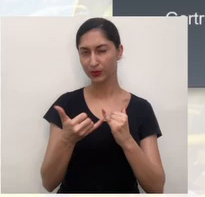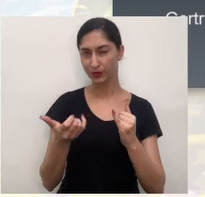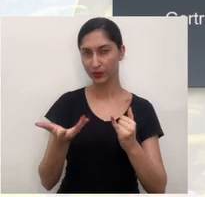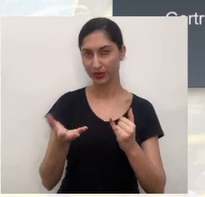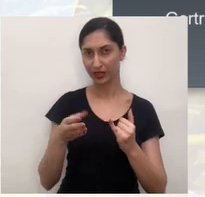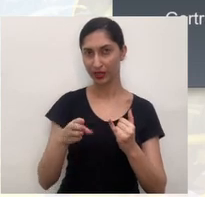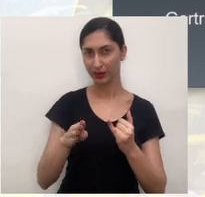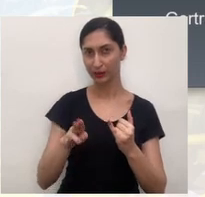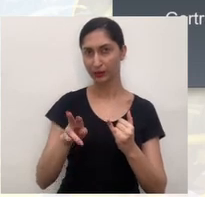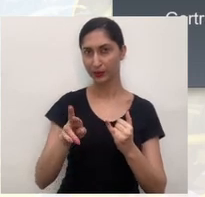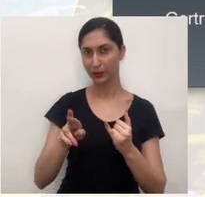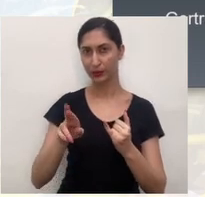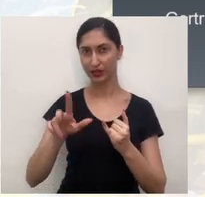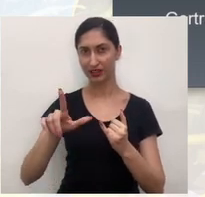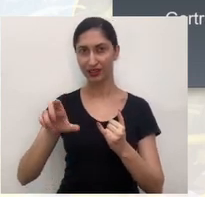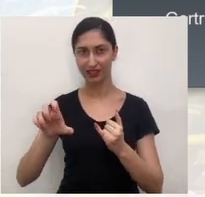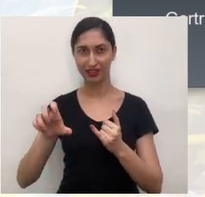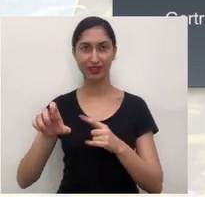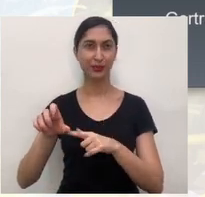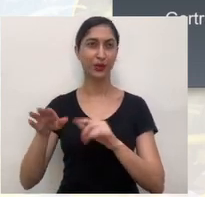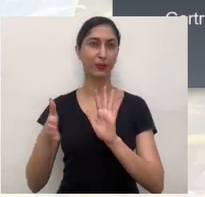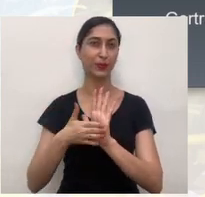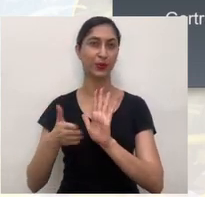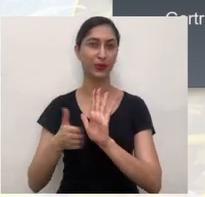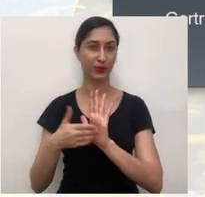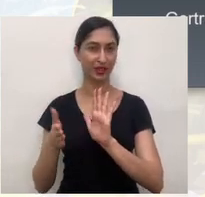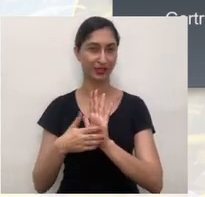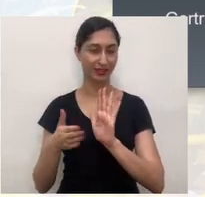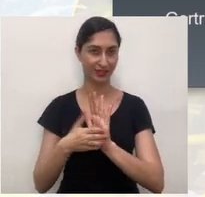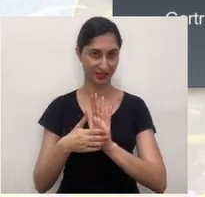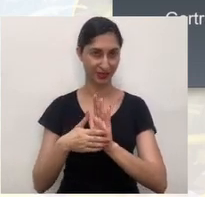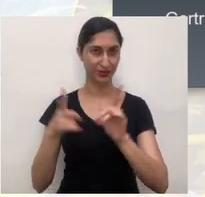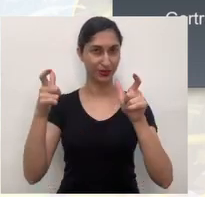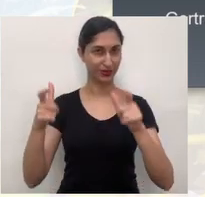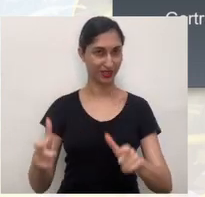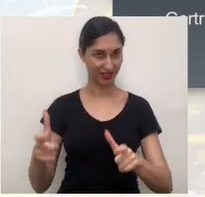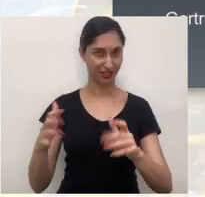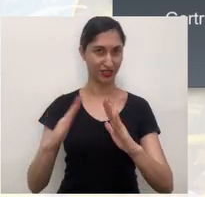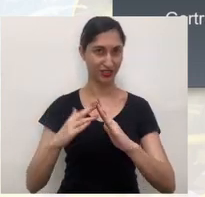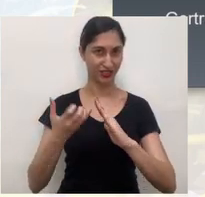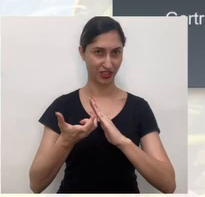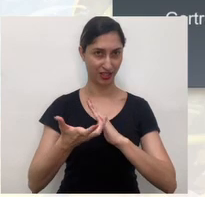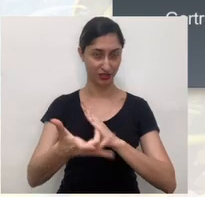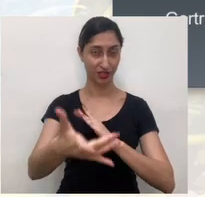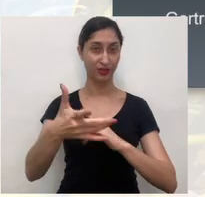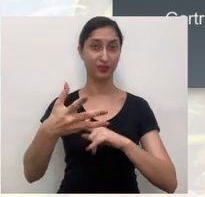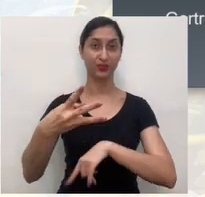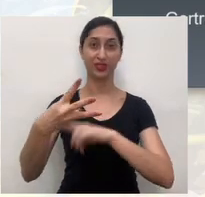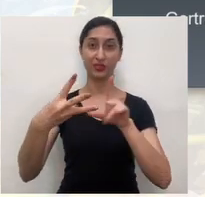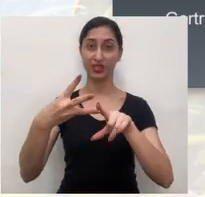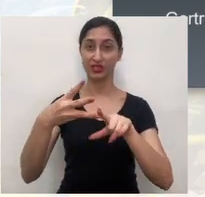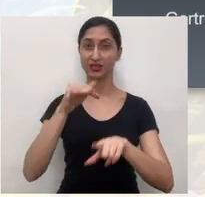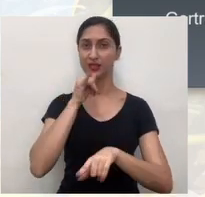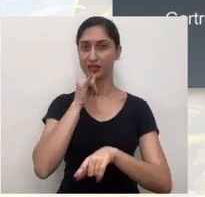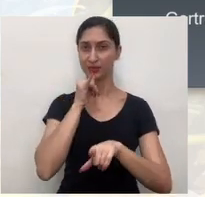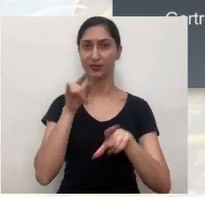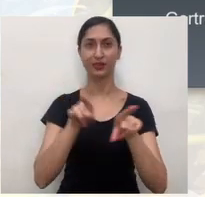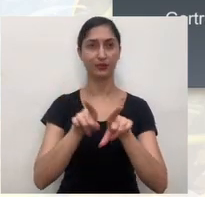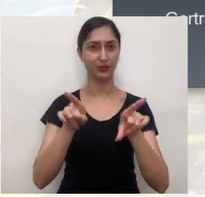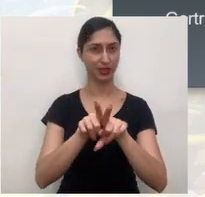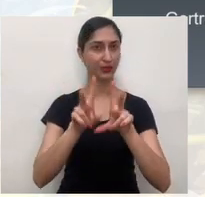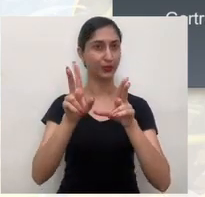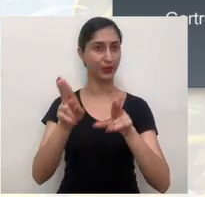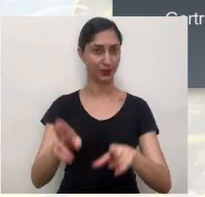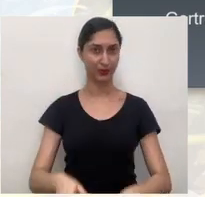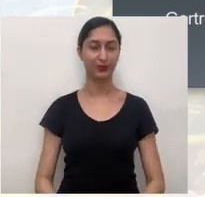do jardim que eu falei para vocês. E esse terceiro exemplo também é a mesma coisa, né? Aqui